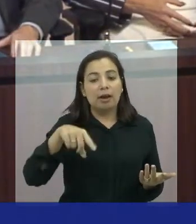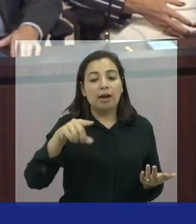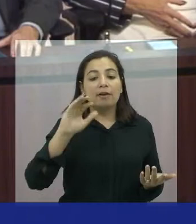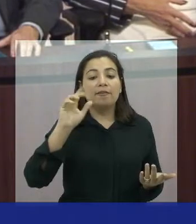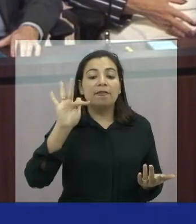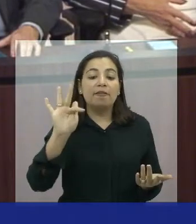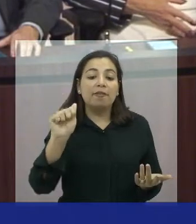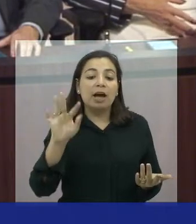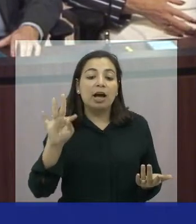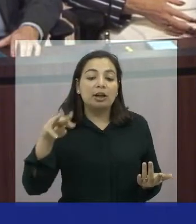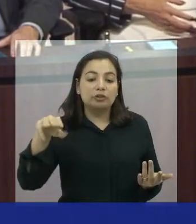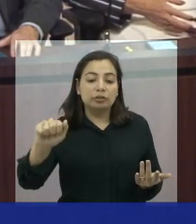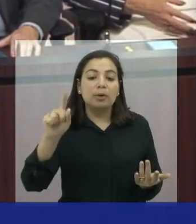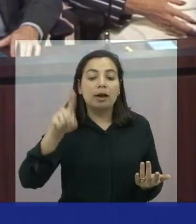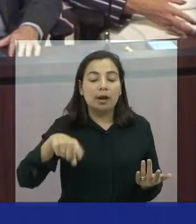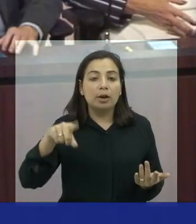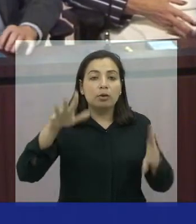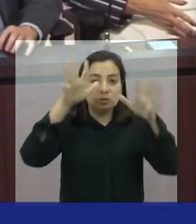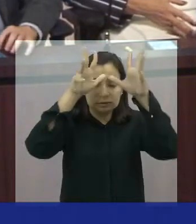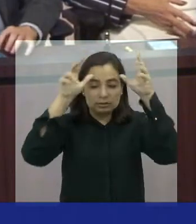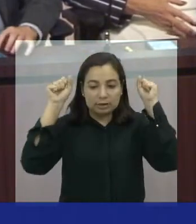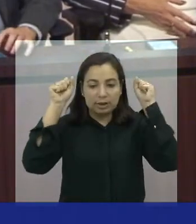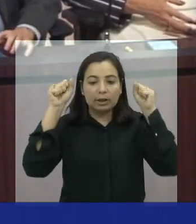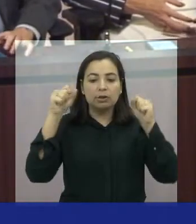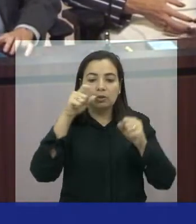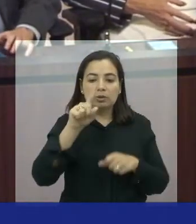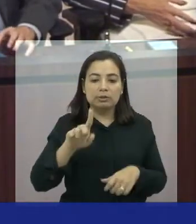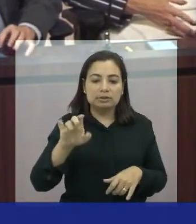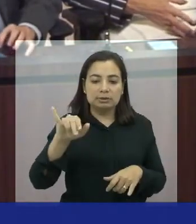presidente do Conselho das Ex do Dionísio Torres.